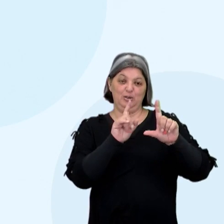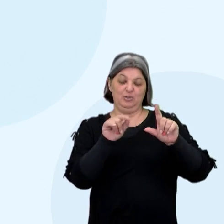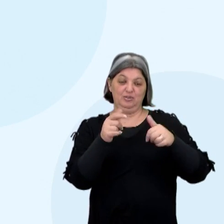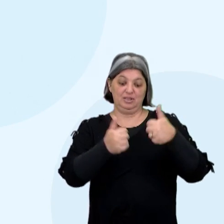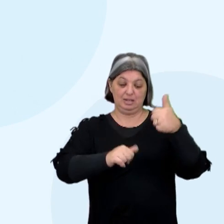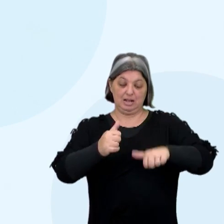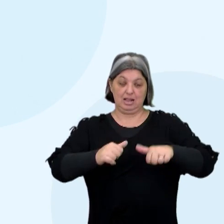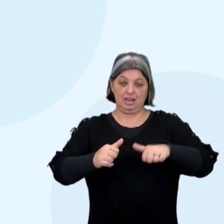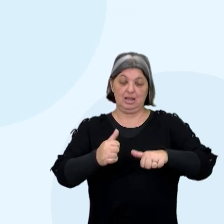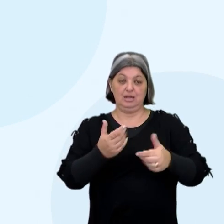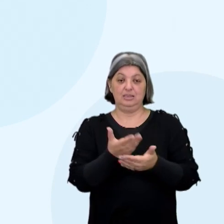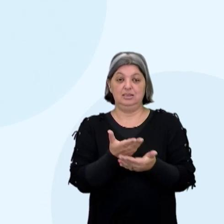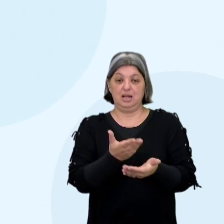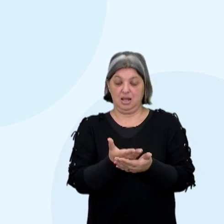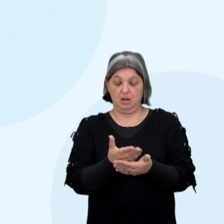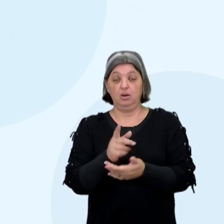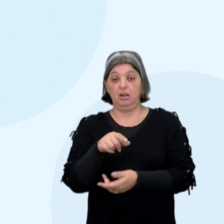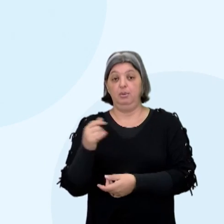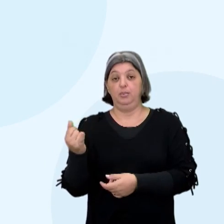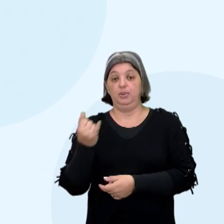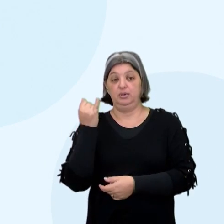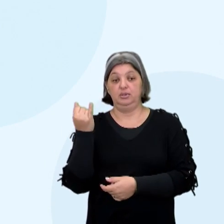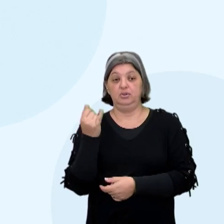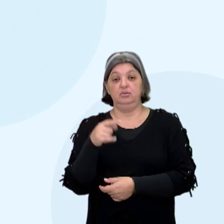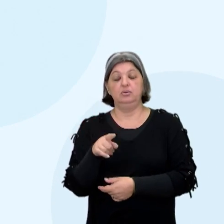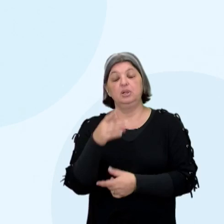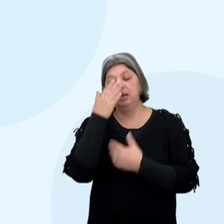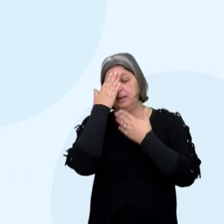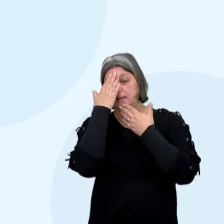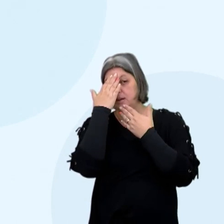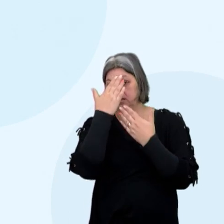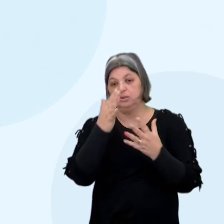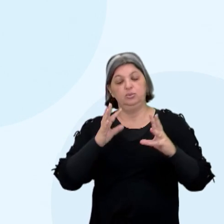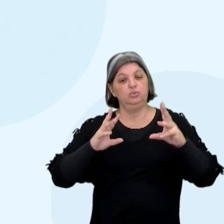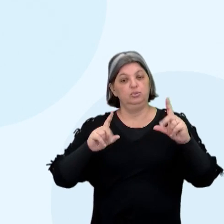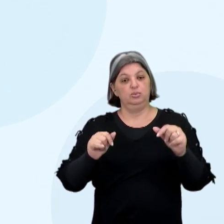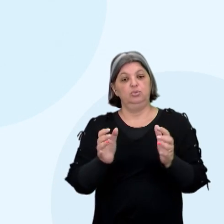da aula, sempre muito importante para a gente. Eu, de antemão, agradeço toda a equipe de